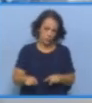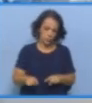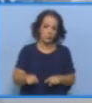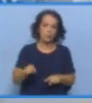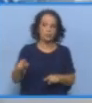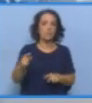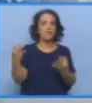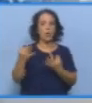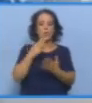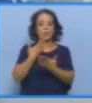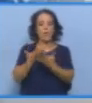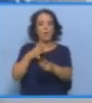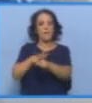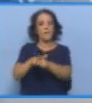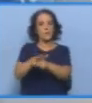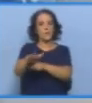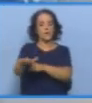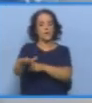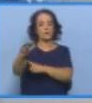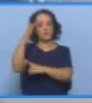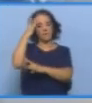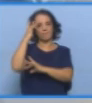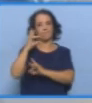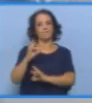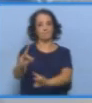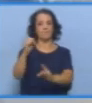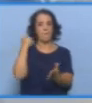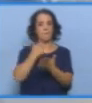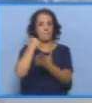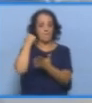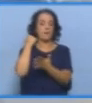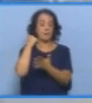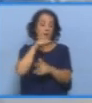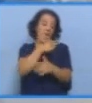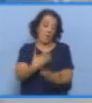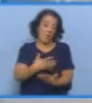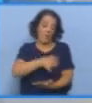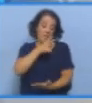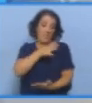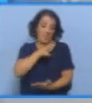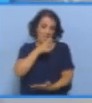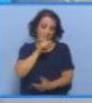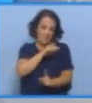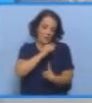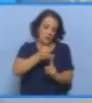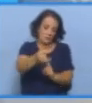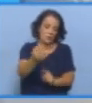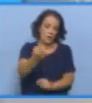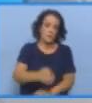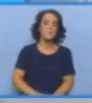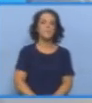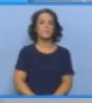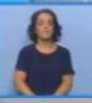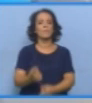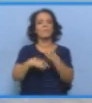beberam, foram influenciados digamos, e marcados realmente ainda hoje conta realmente por Dom Manuel Martins.